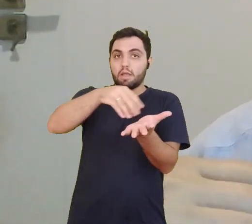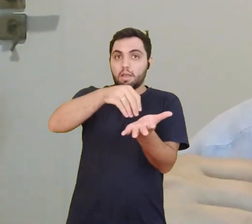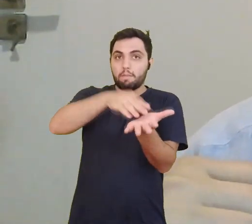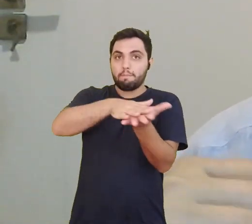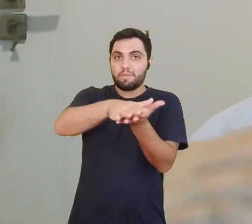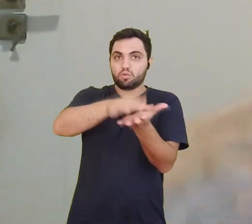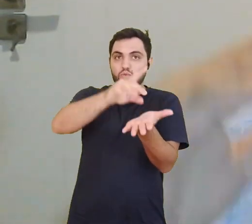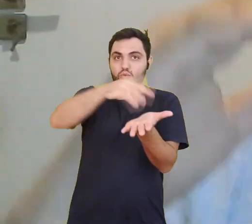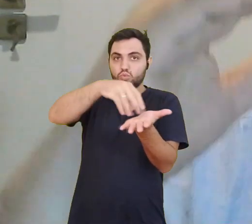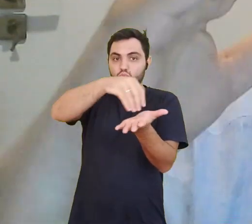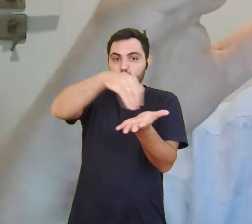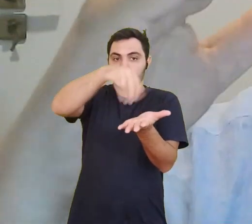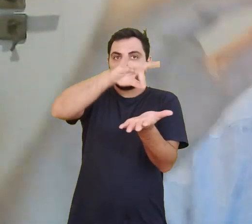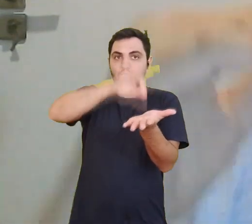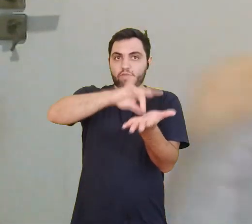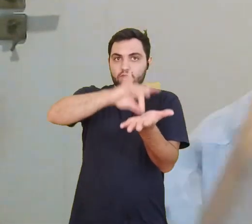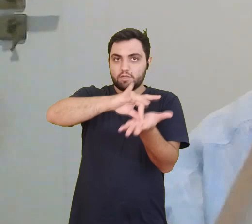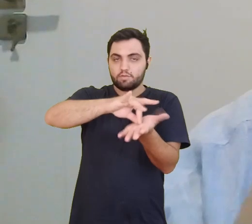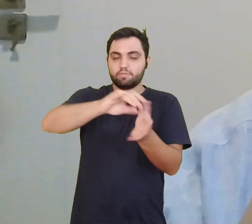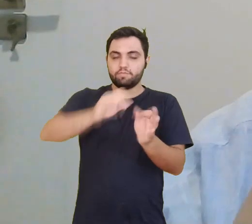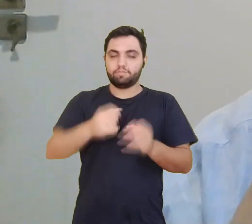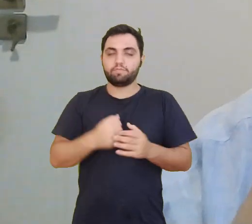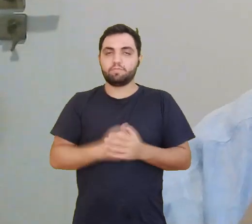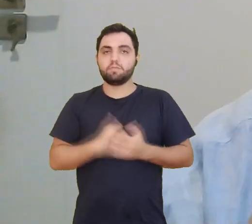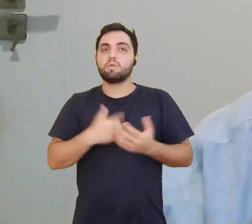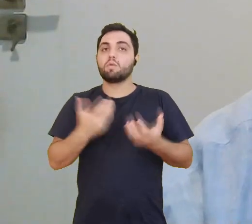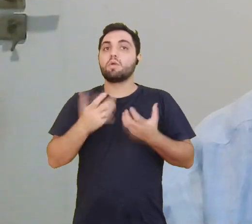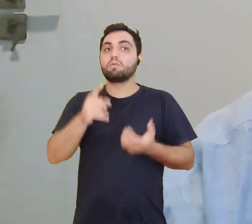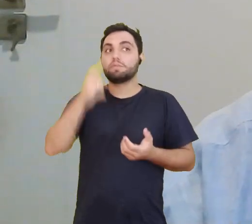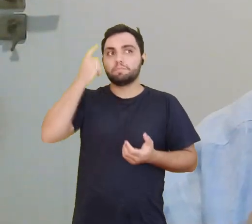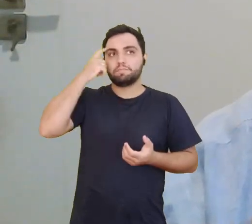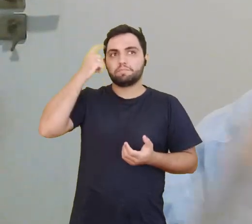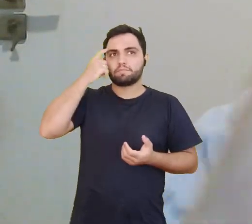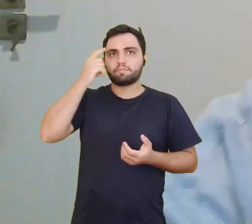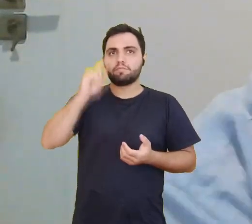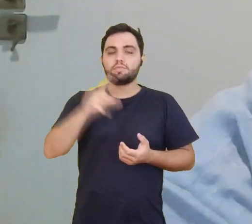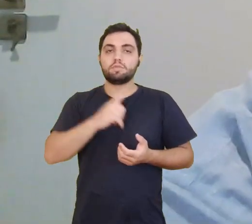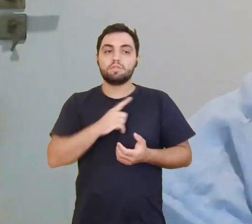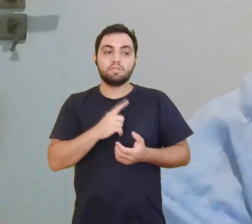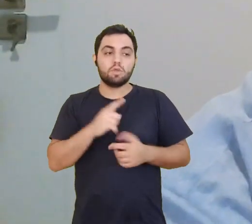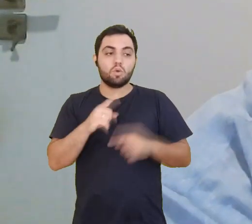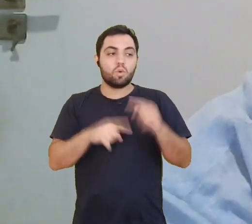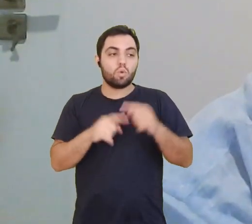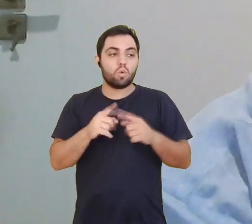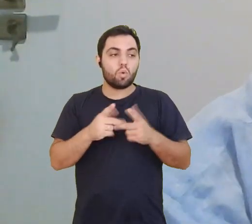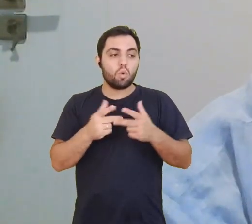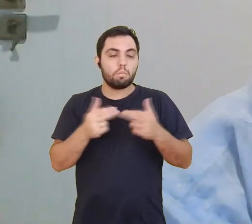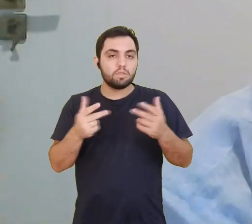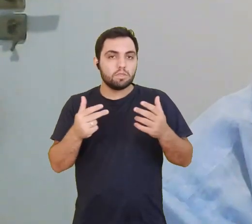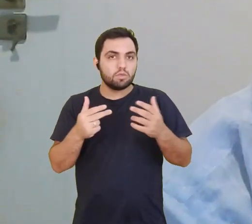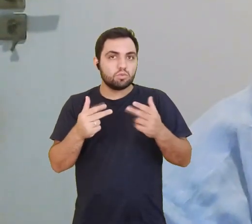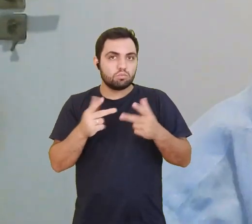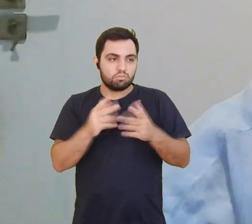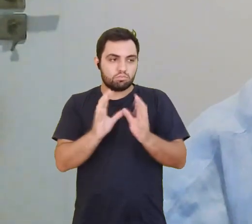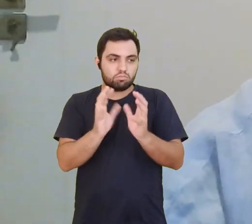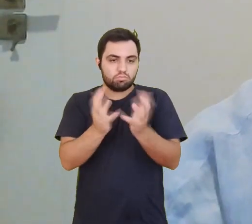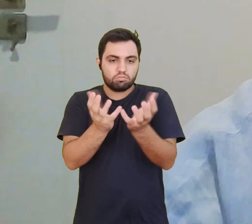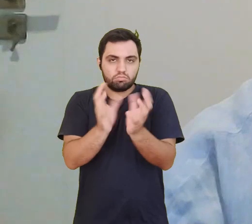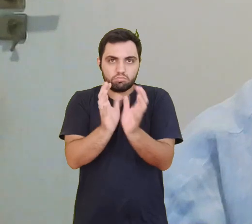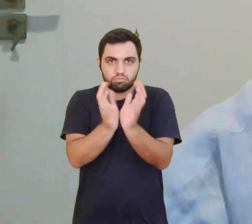tá? Eu quero sim que você pense que você tem um objeto aqui, né, que você